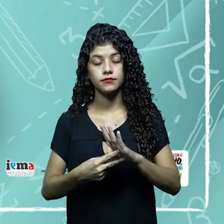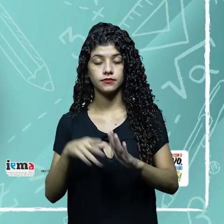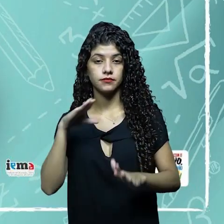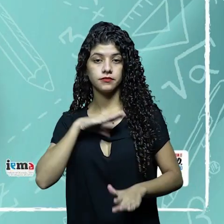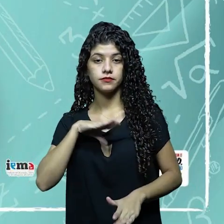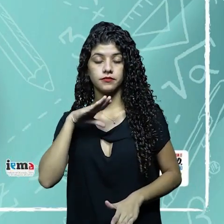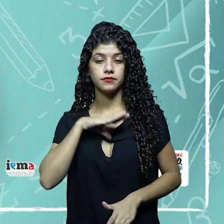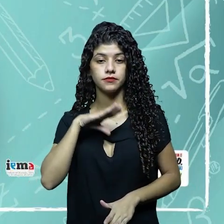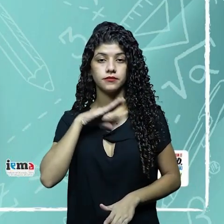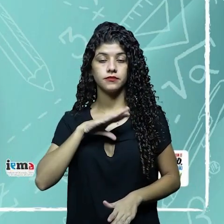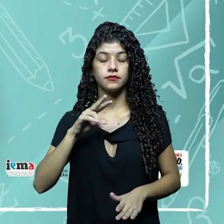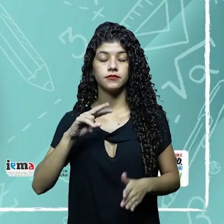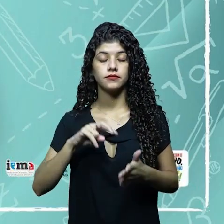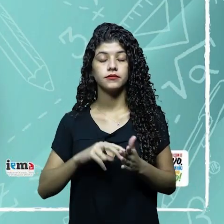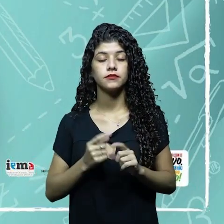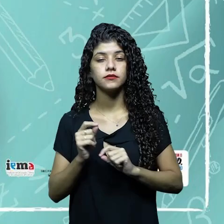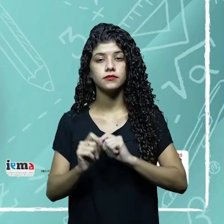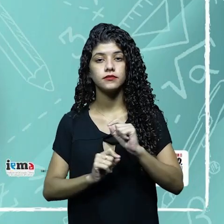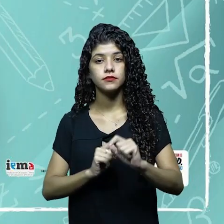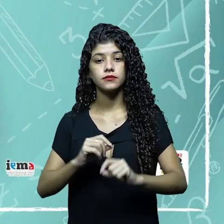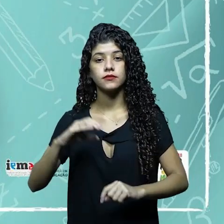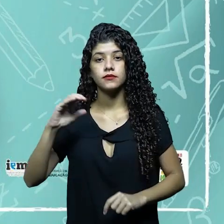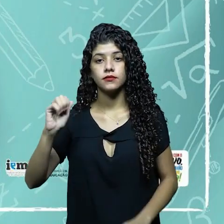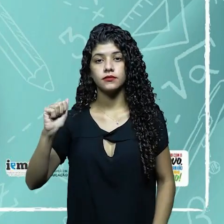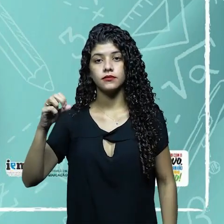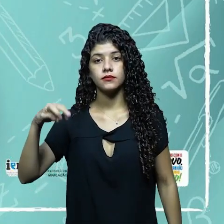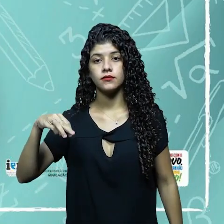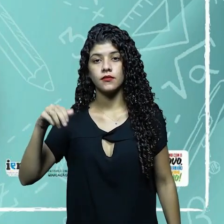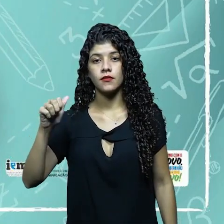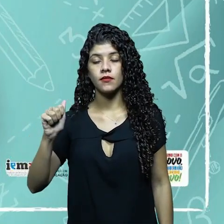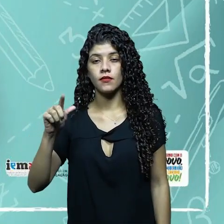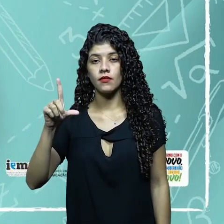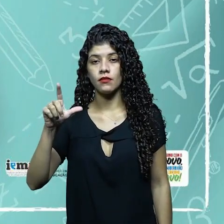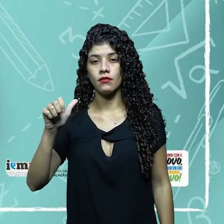português, elas são chamadas lá de camadas, tá?